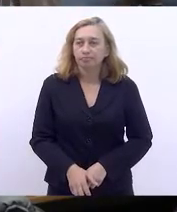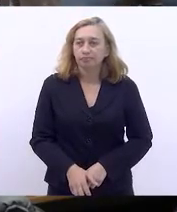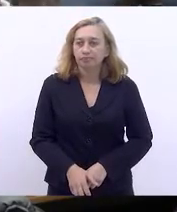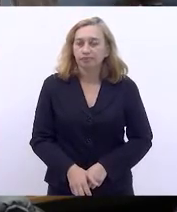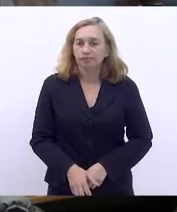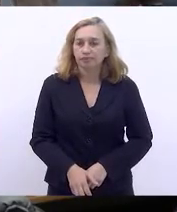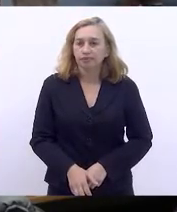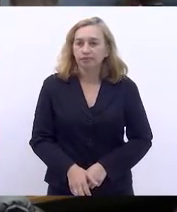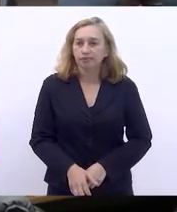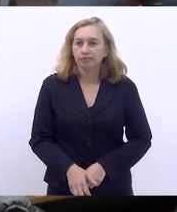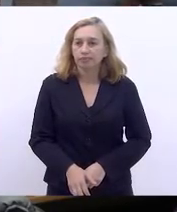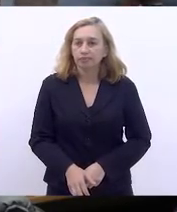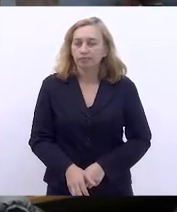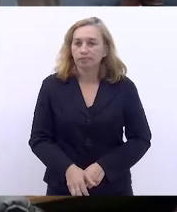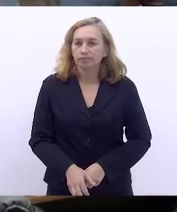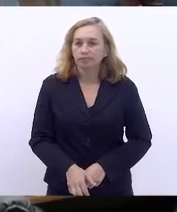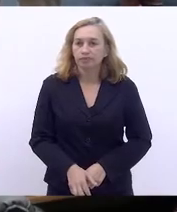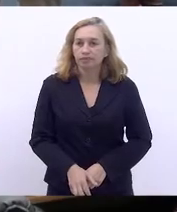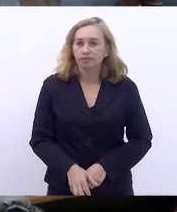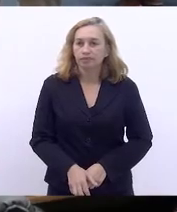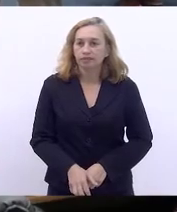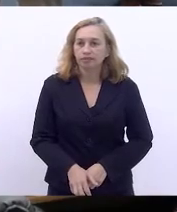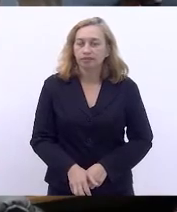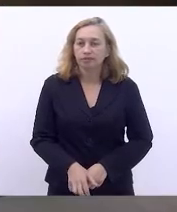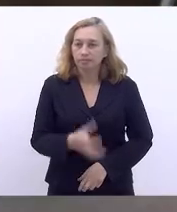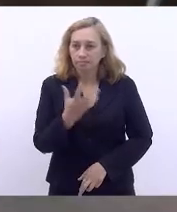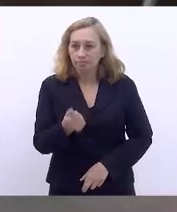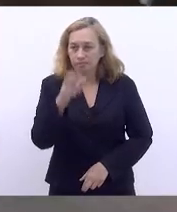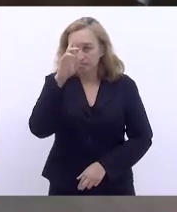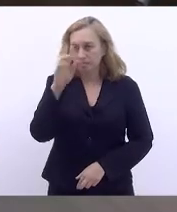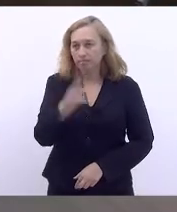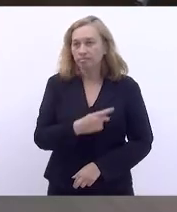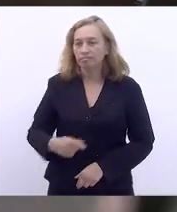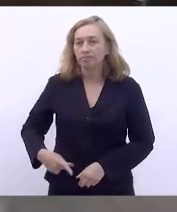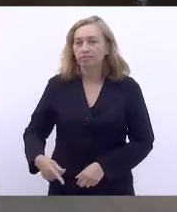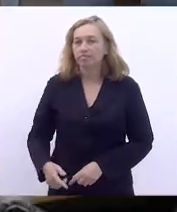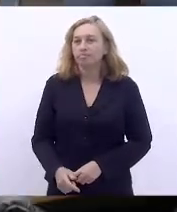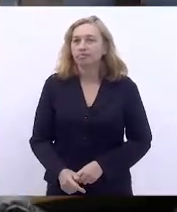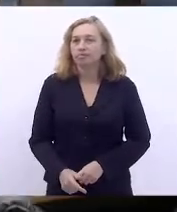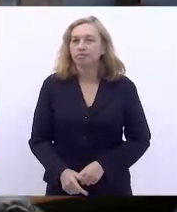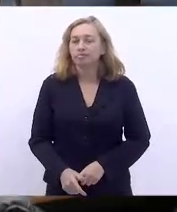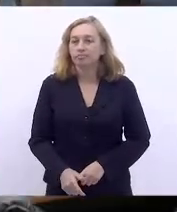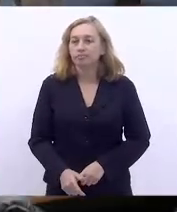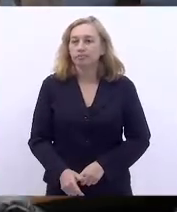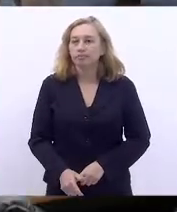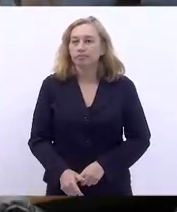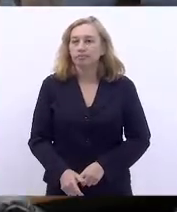Parecer favorável, presidente.